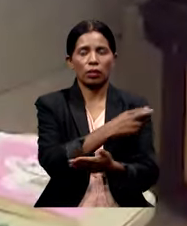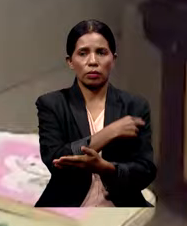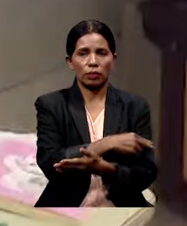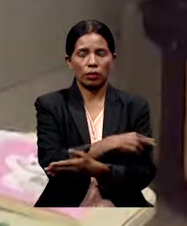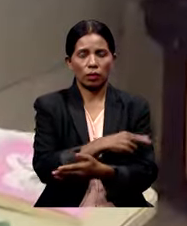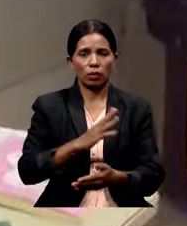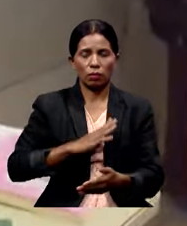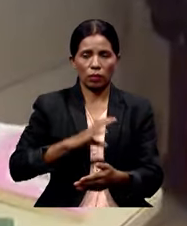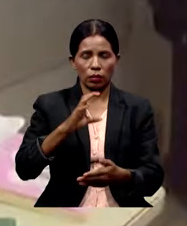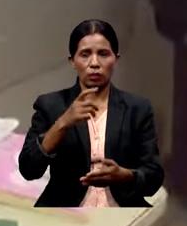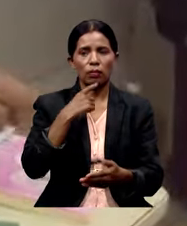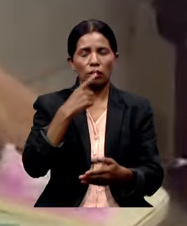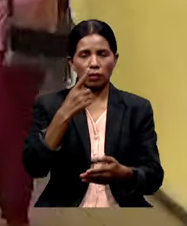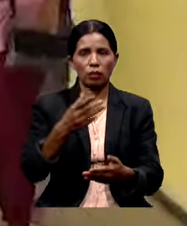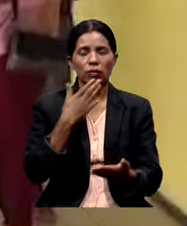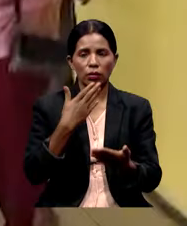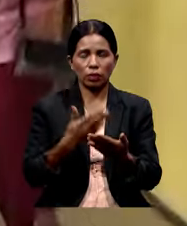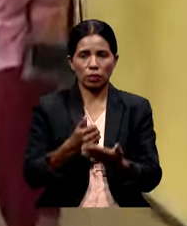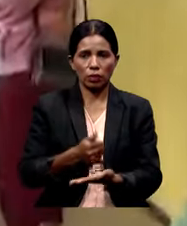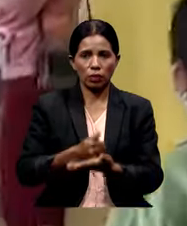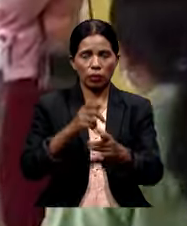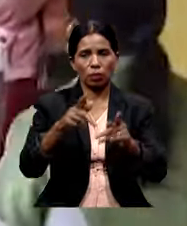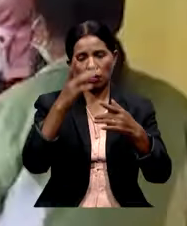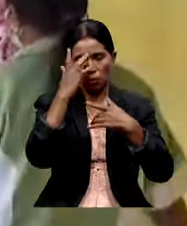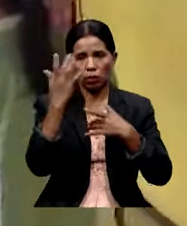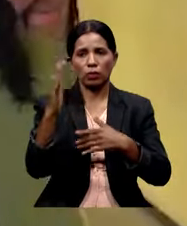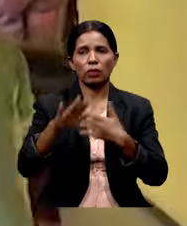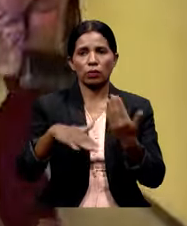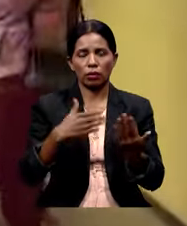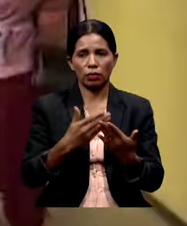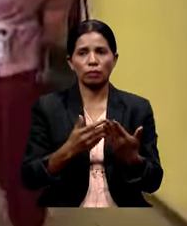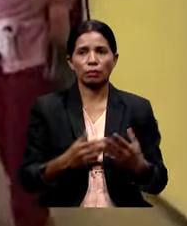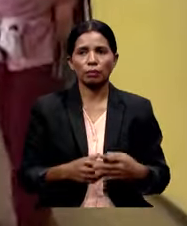Regional Baucau suficiente hela, onde atende paciente Sira, Feliciano Venancio Belo, ZMN.